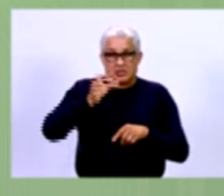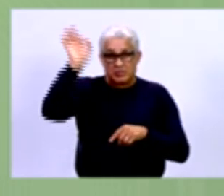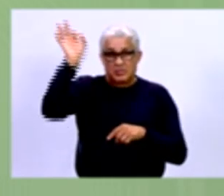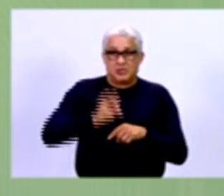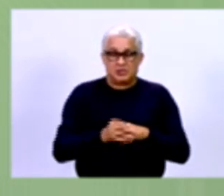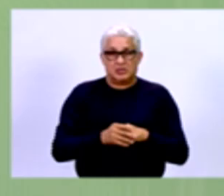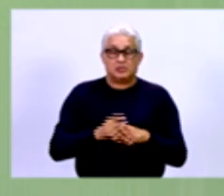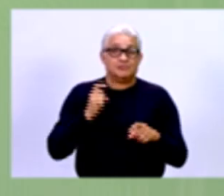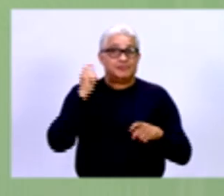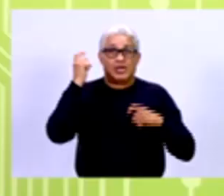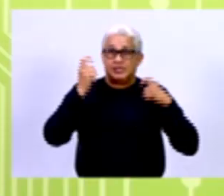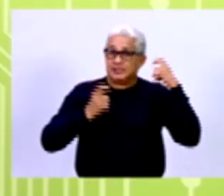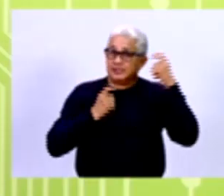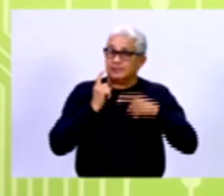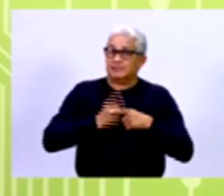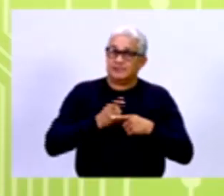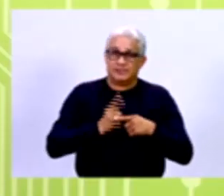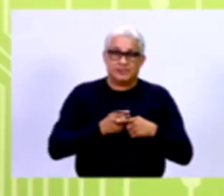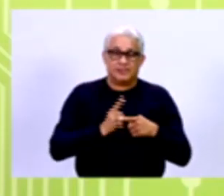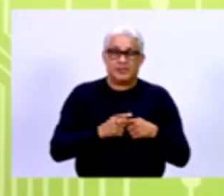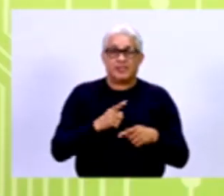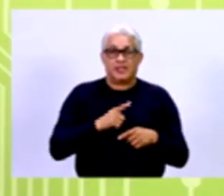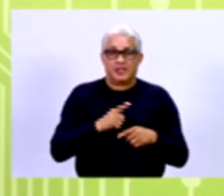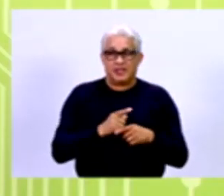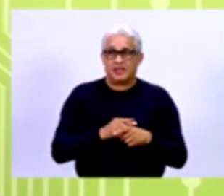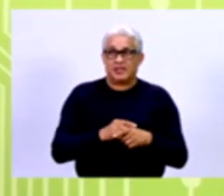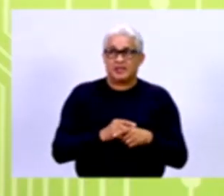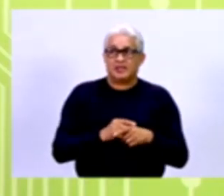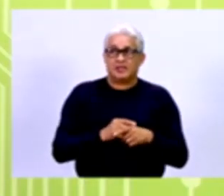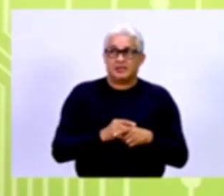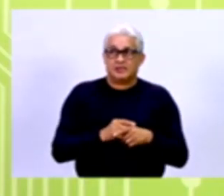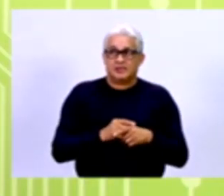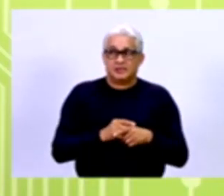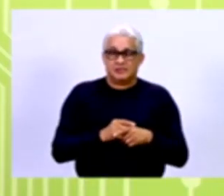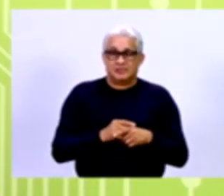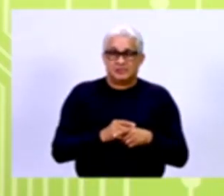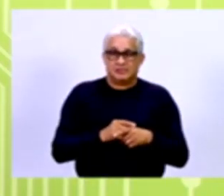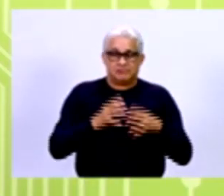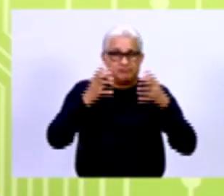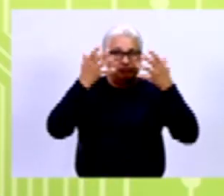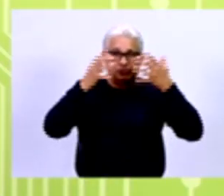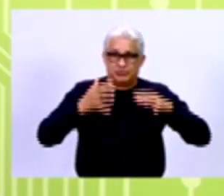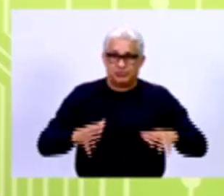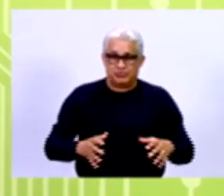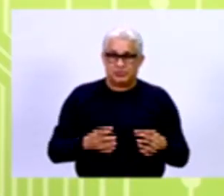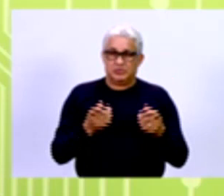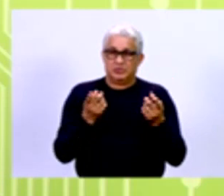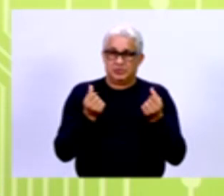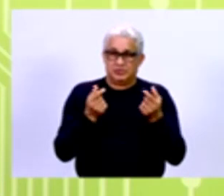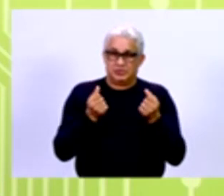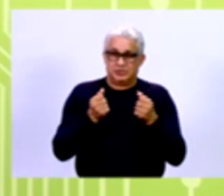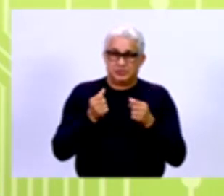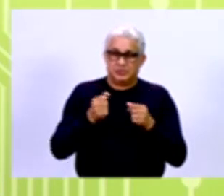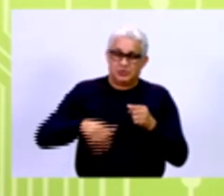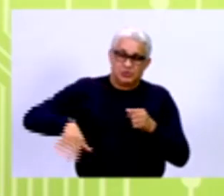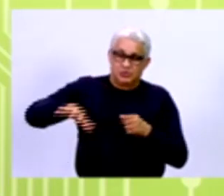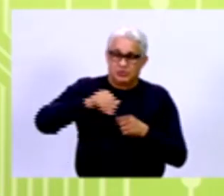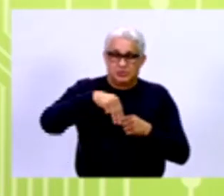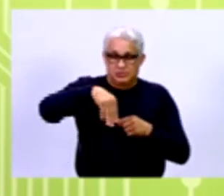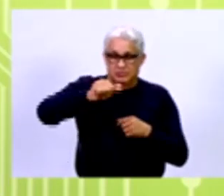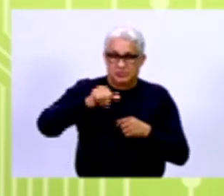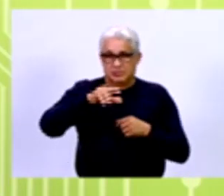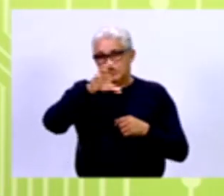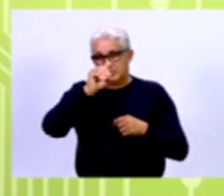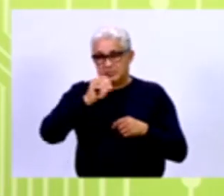é muito preocupante, porque tem efeitos desastrosos na economia como um todo, a nível macro